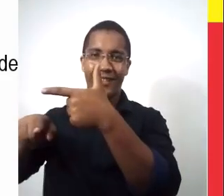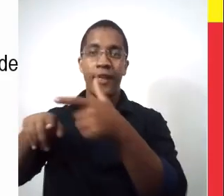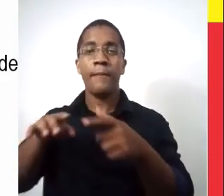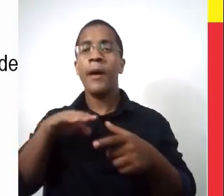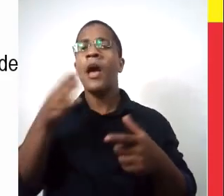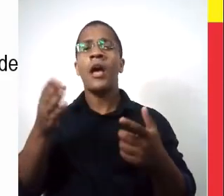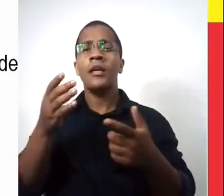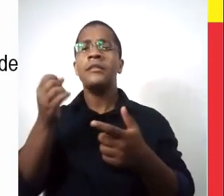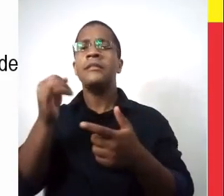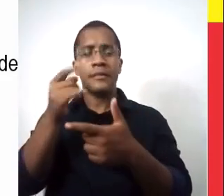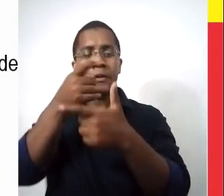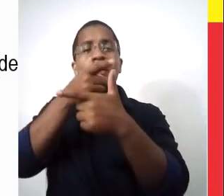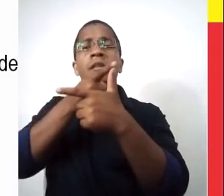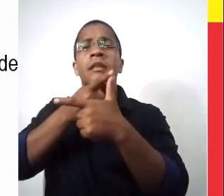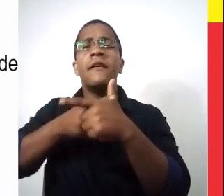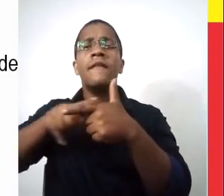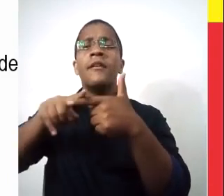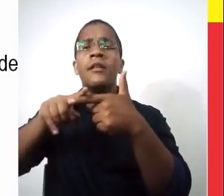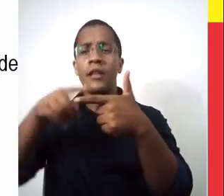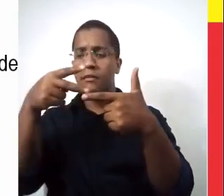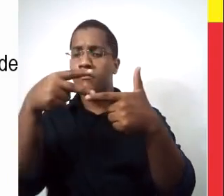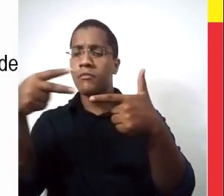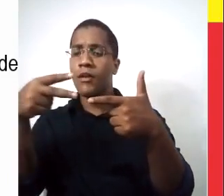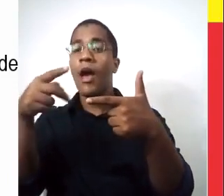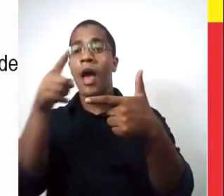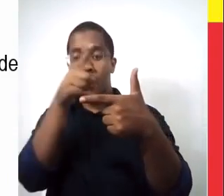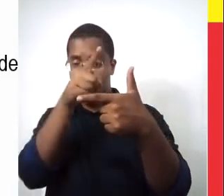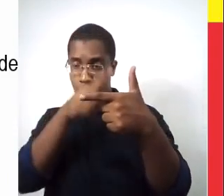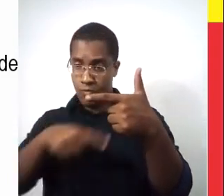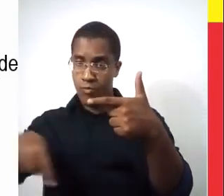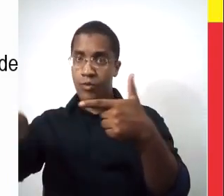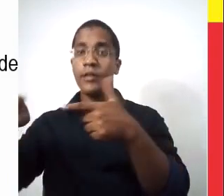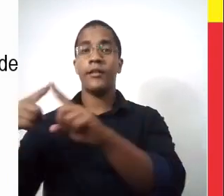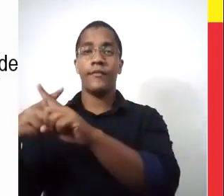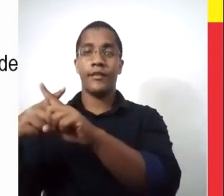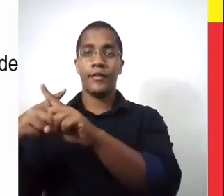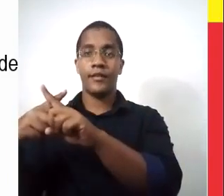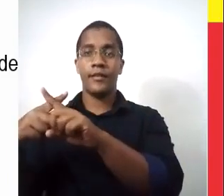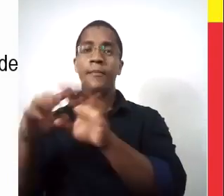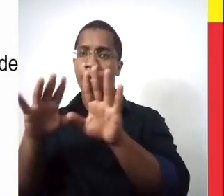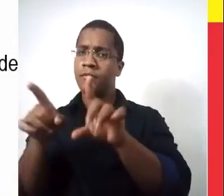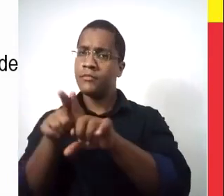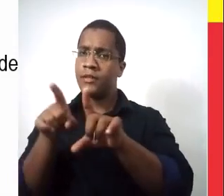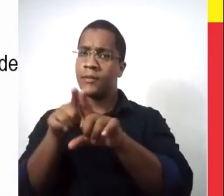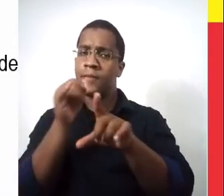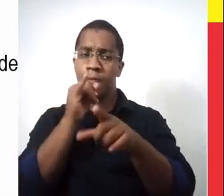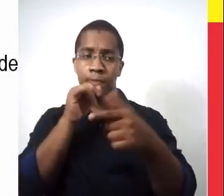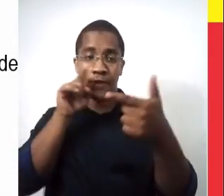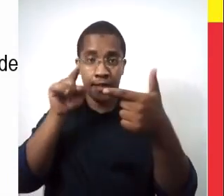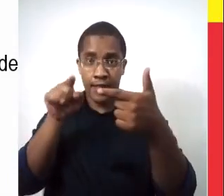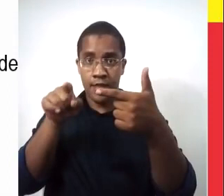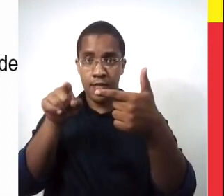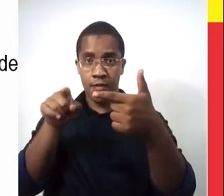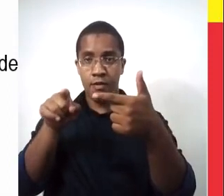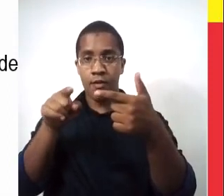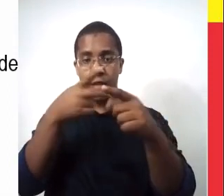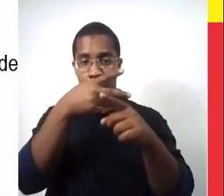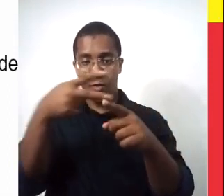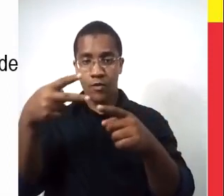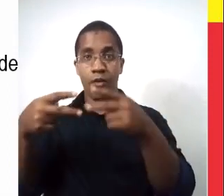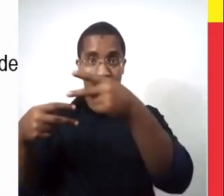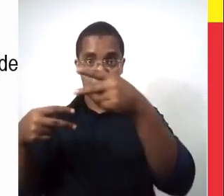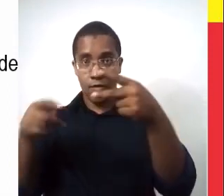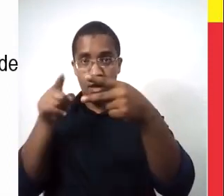eu passo multiplicando. Agora veja que também acontece do outro lado. Se eu estou de um lado, passo para o